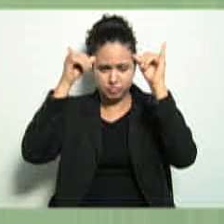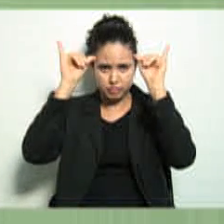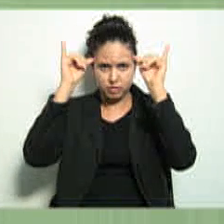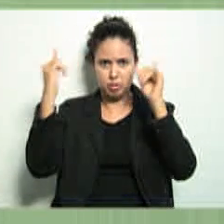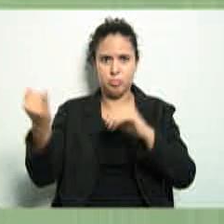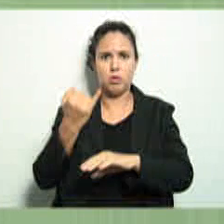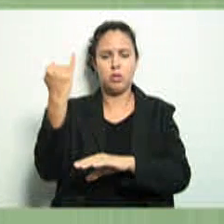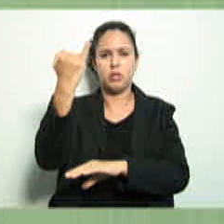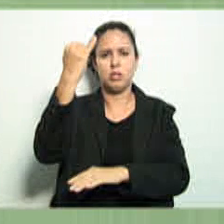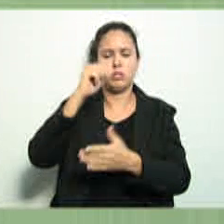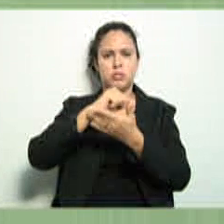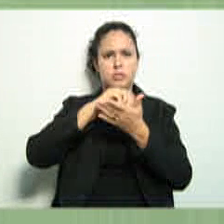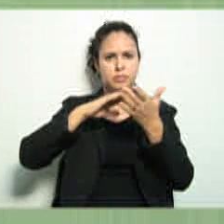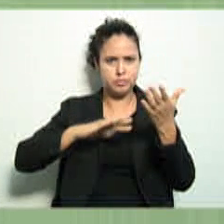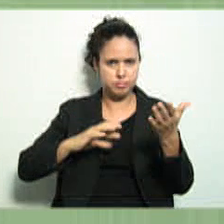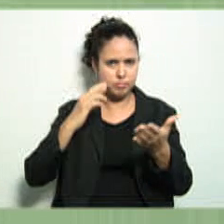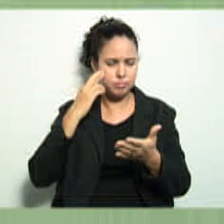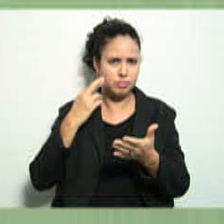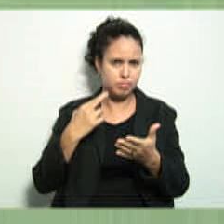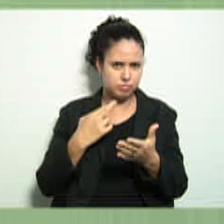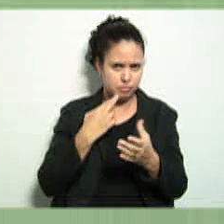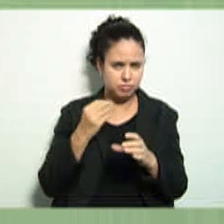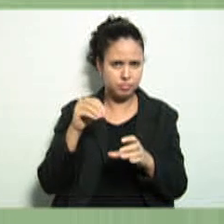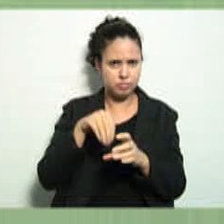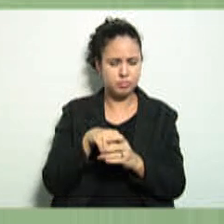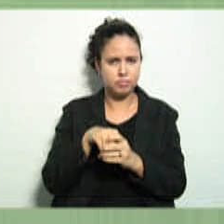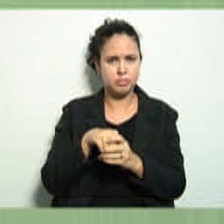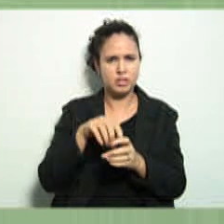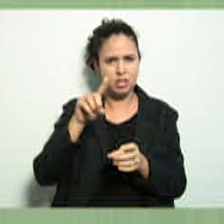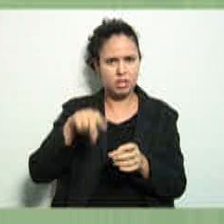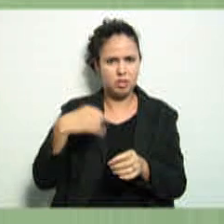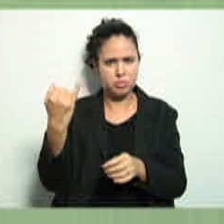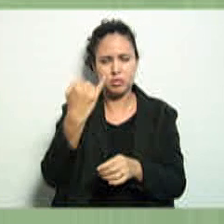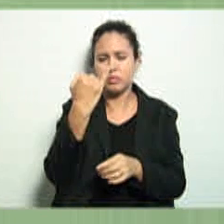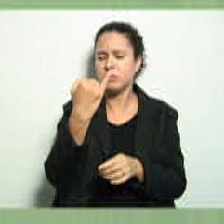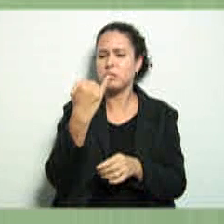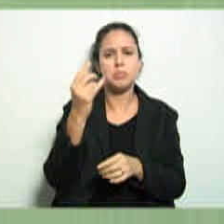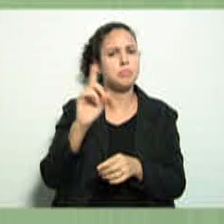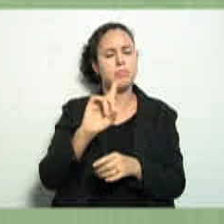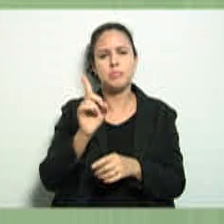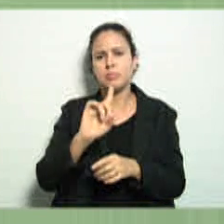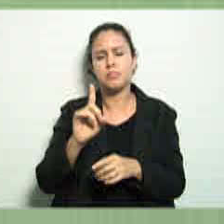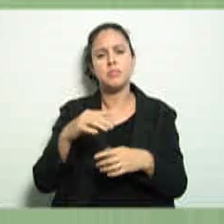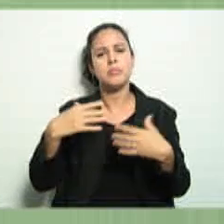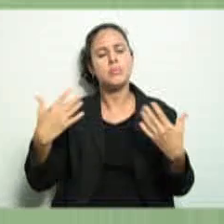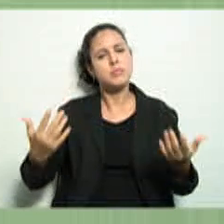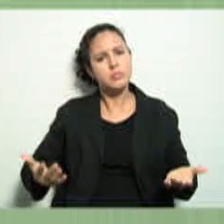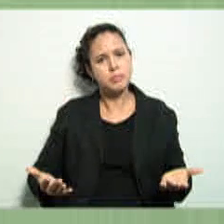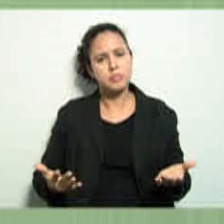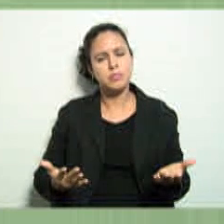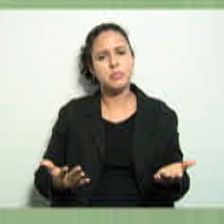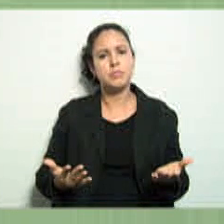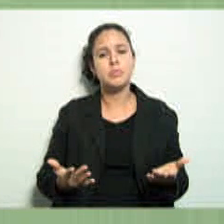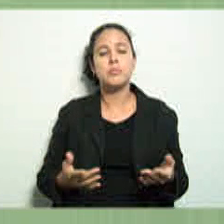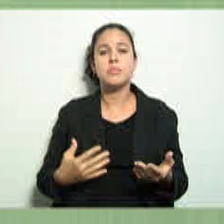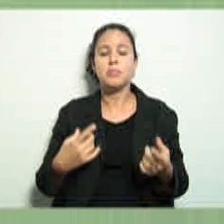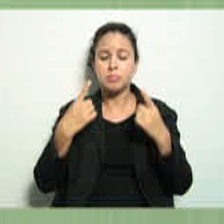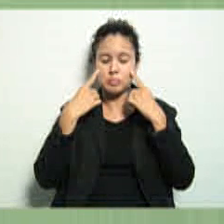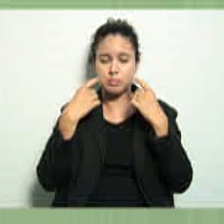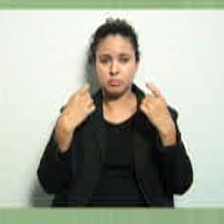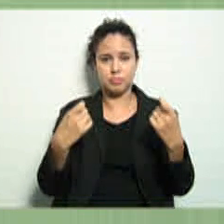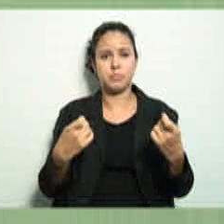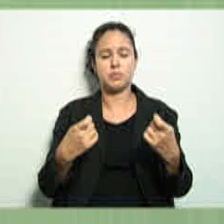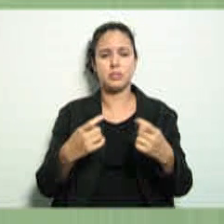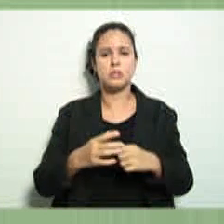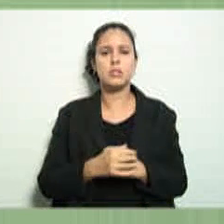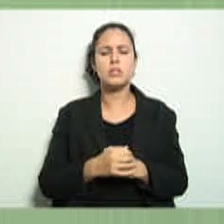contrário, é a menos importante em termos de participação no PIB. Não é curioso?